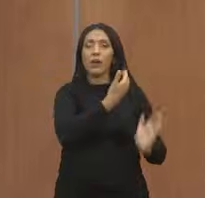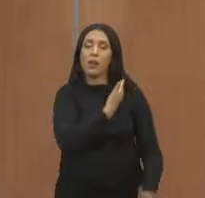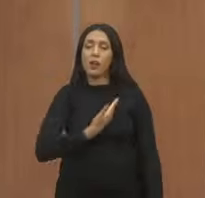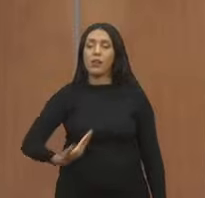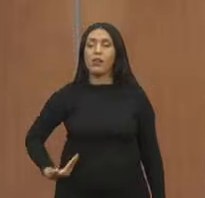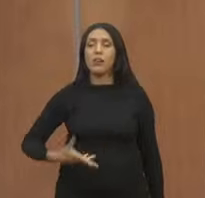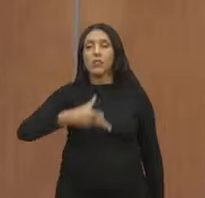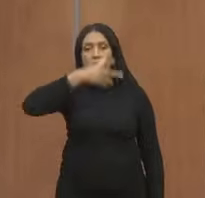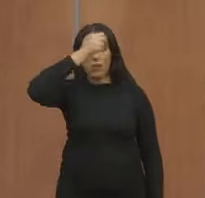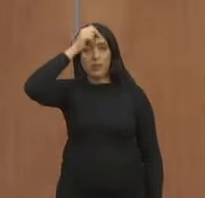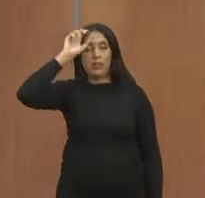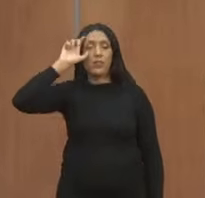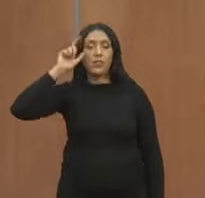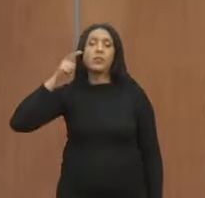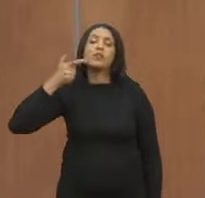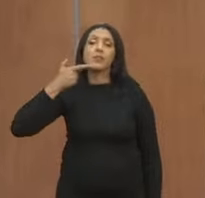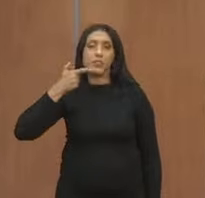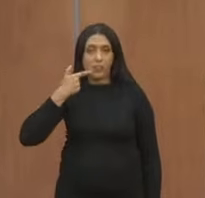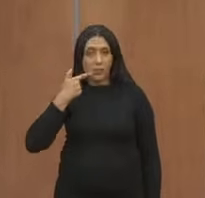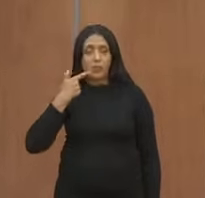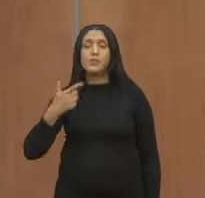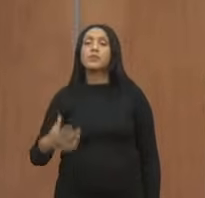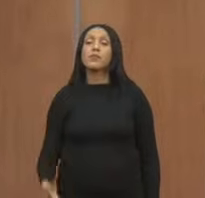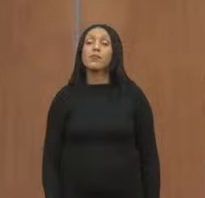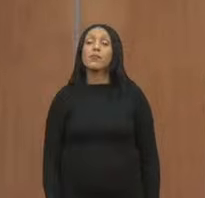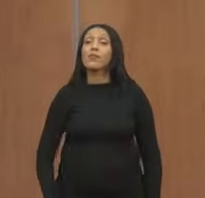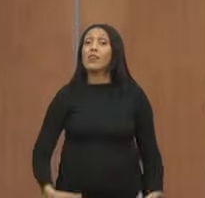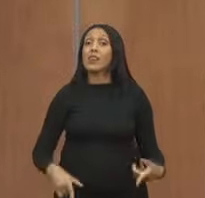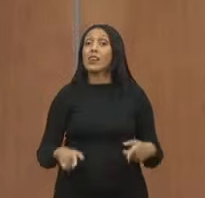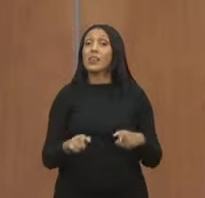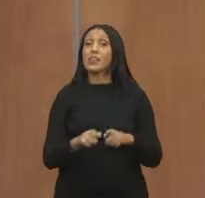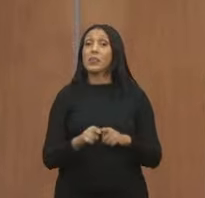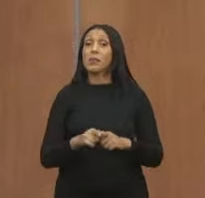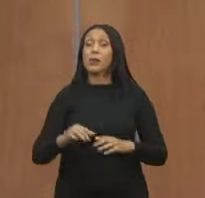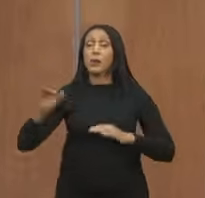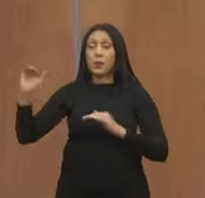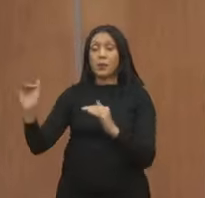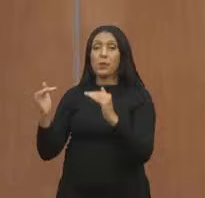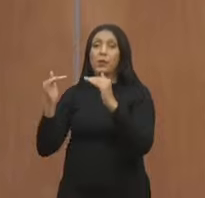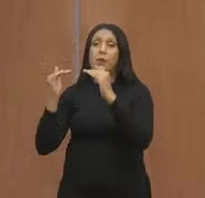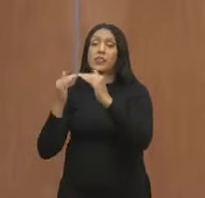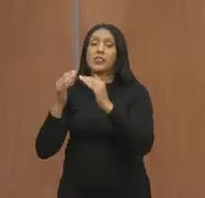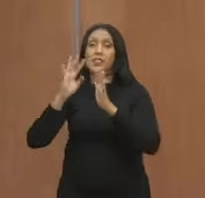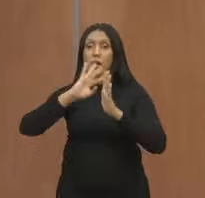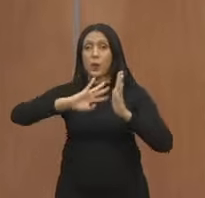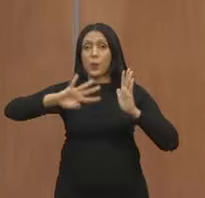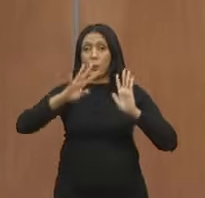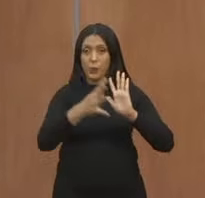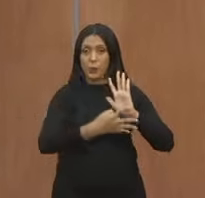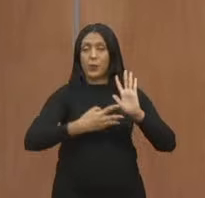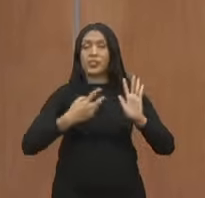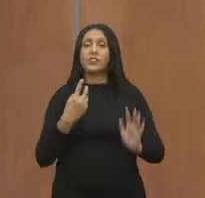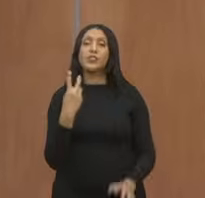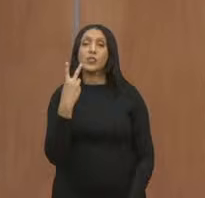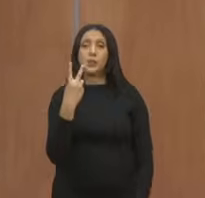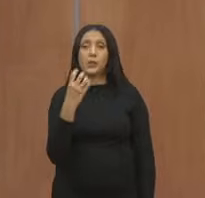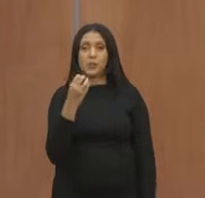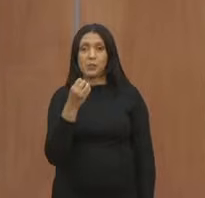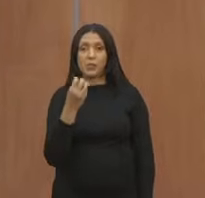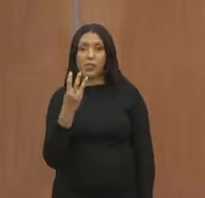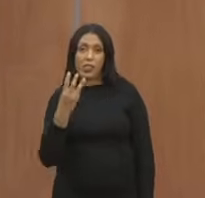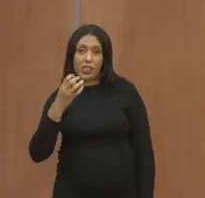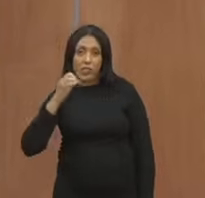está em consonância com a Agenda 2030, atingindo o ODS 16, paz, justiça e